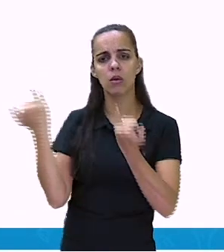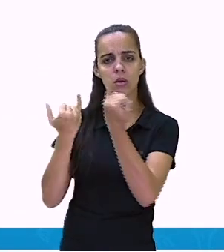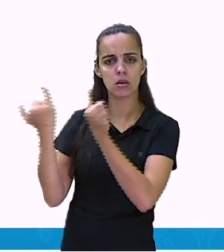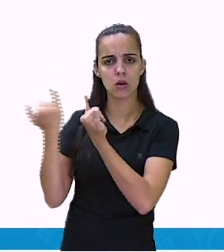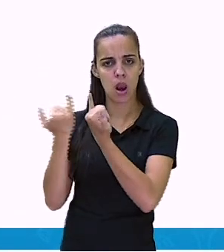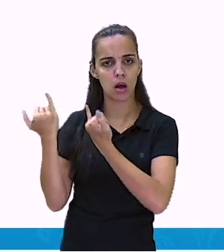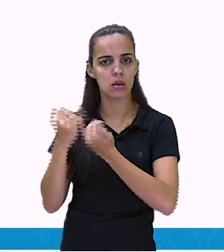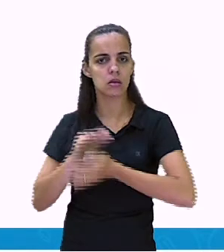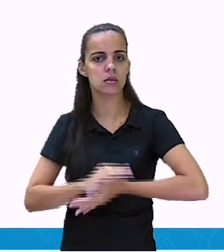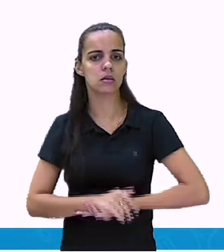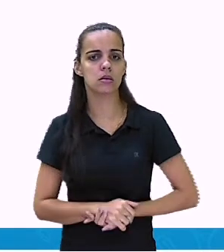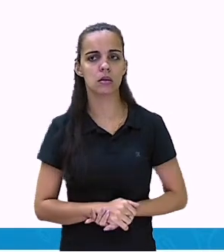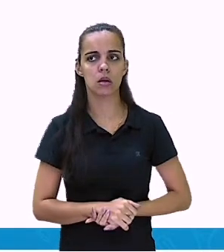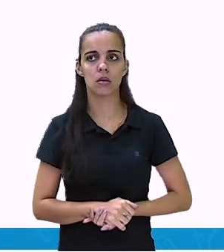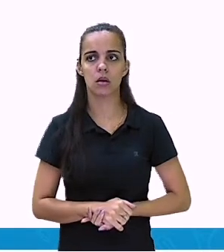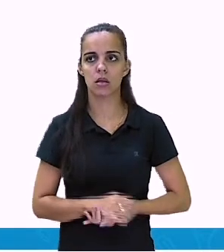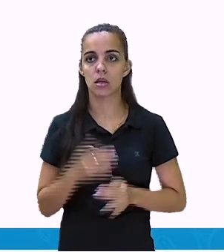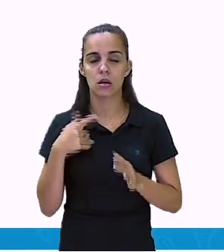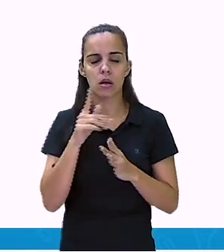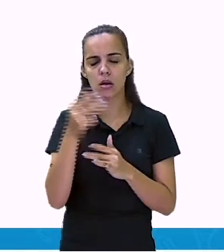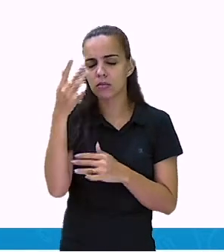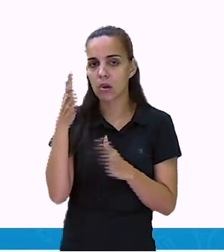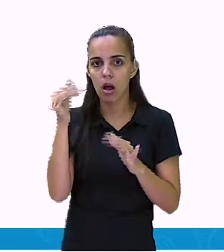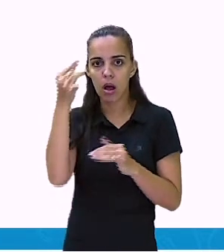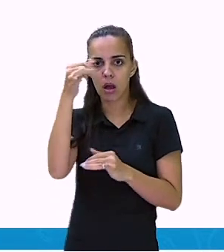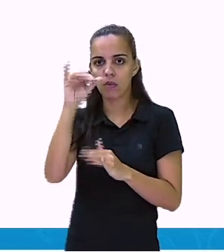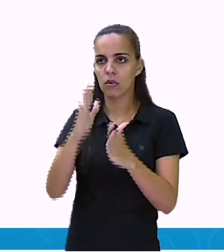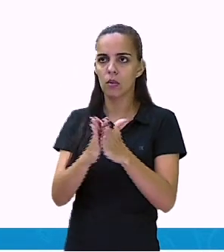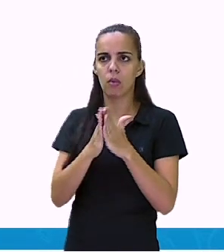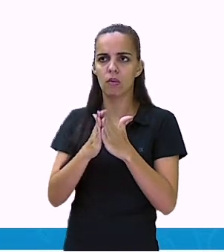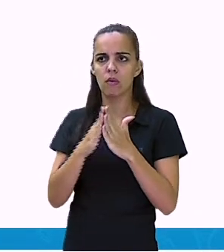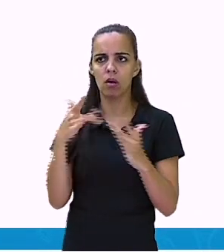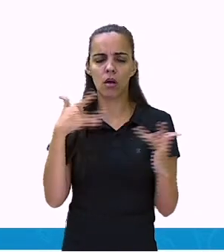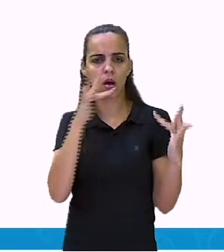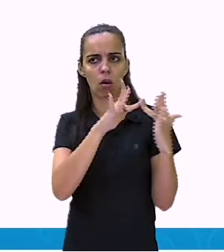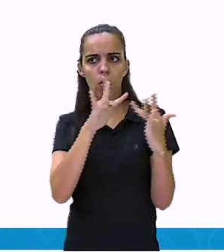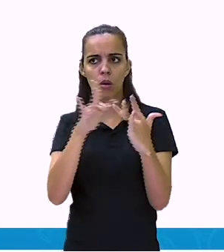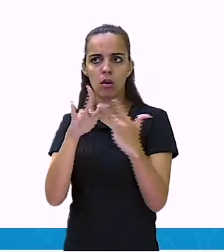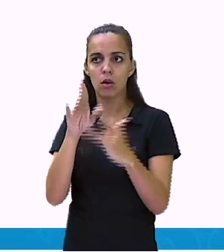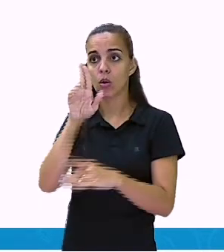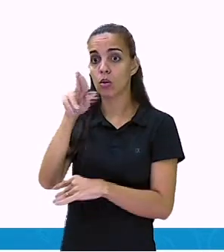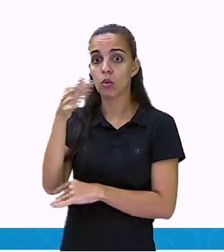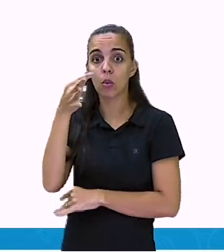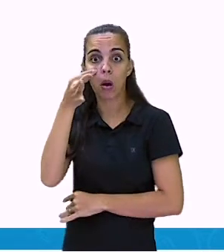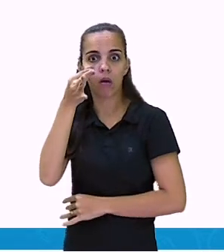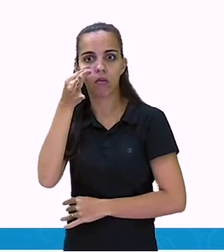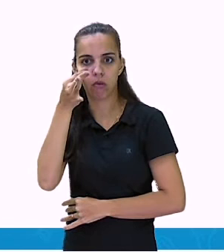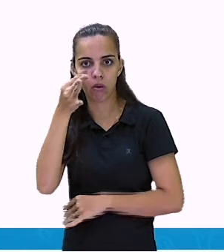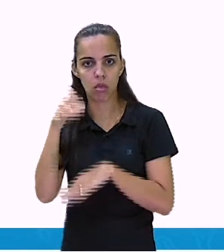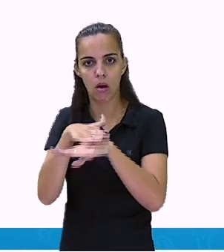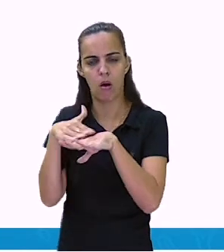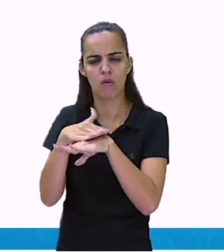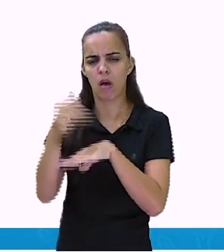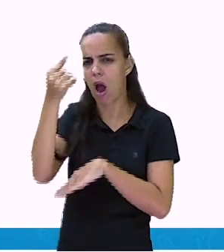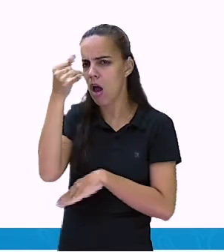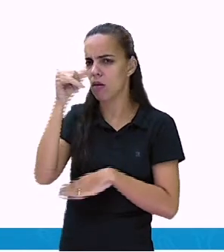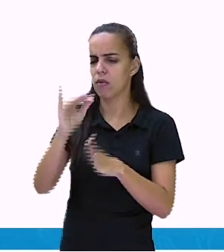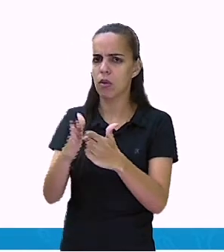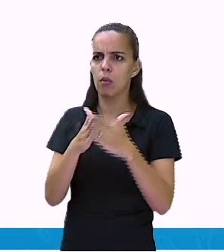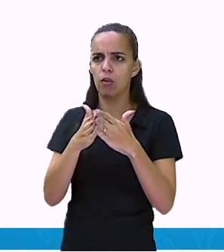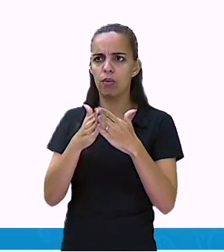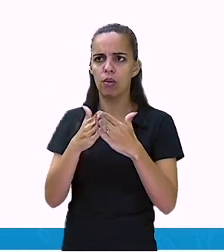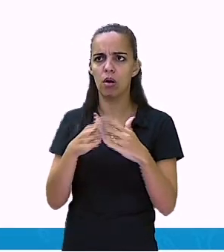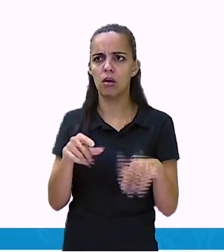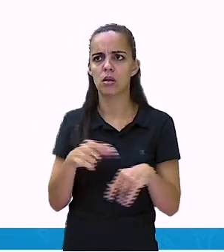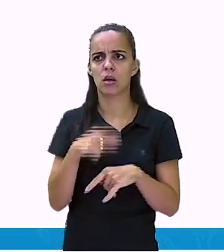mal intencionadas. Gente, jamais marque encontro com quem você nunca viu na sua vida, tá?